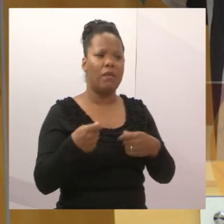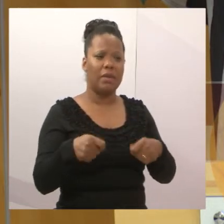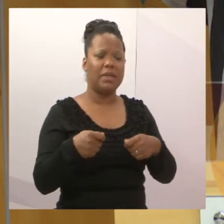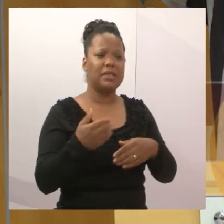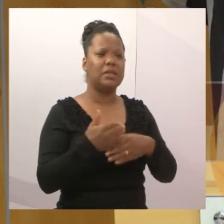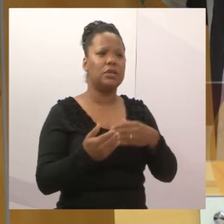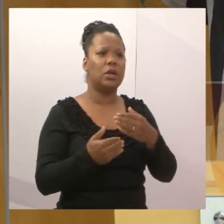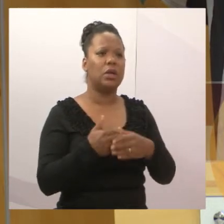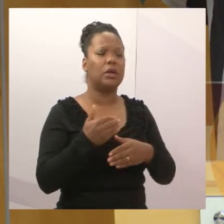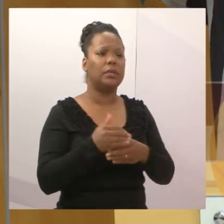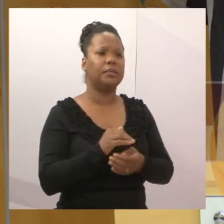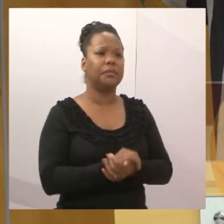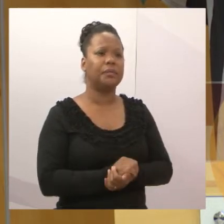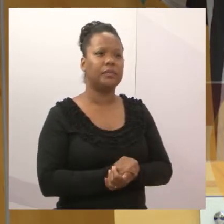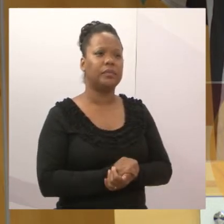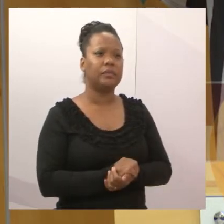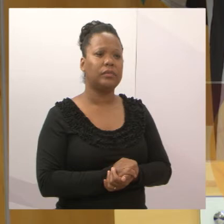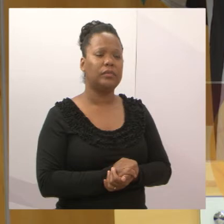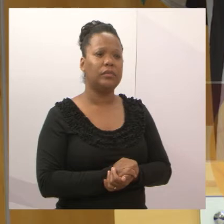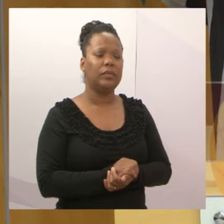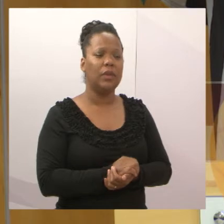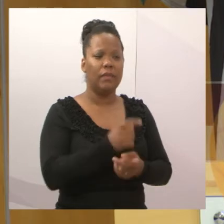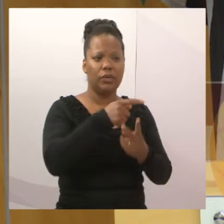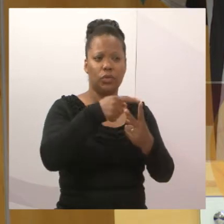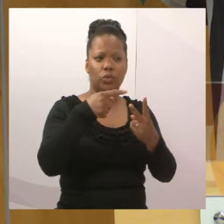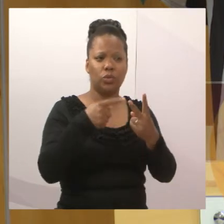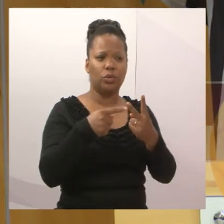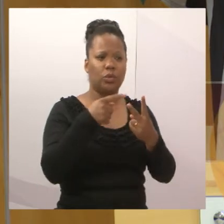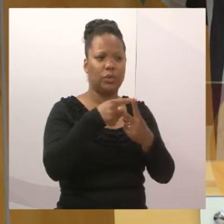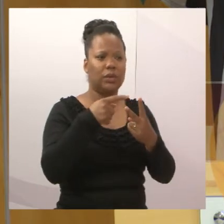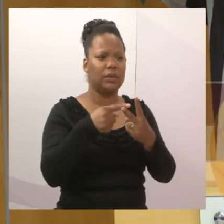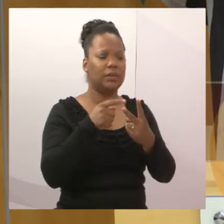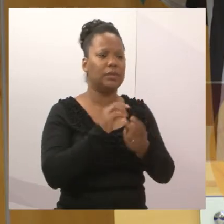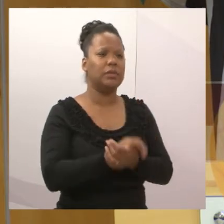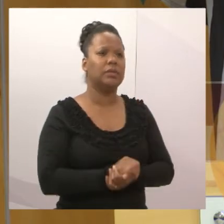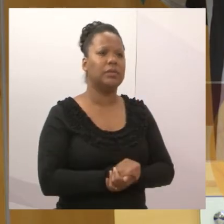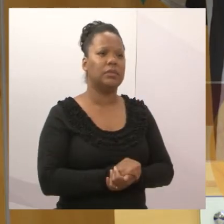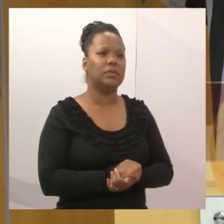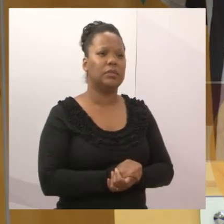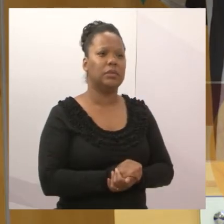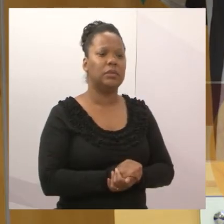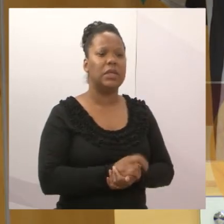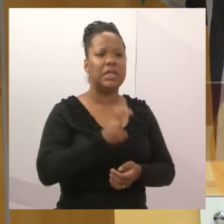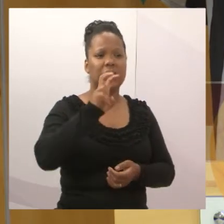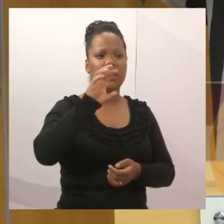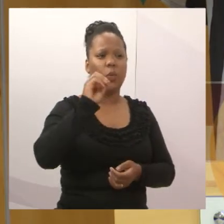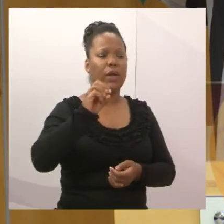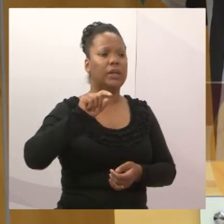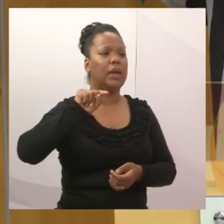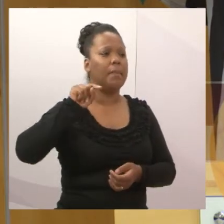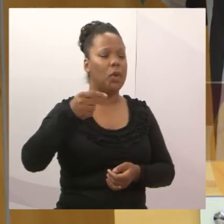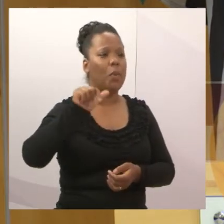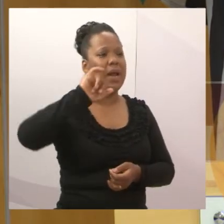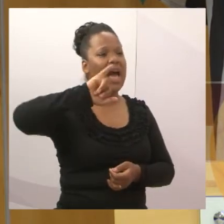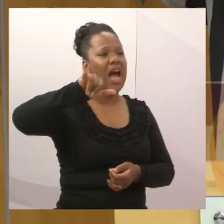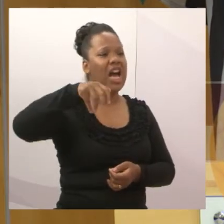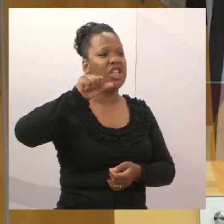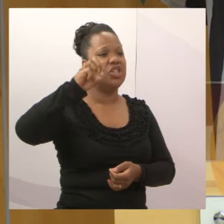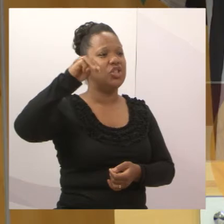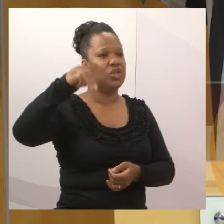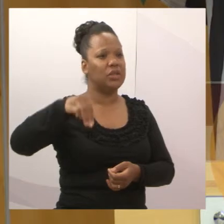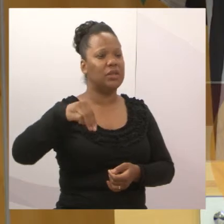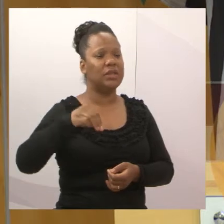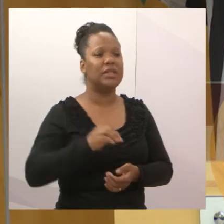contemplar 2 entidades assistenciais, coloquei 50 mil para a JAM e 50 mil